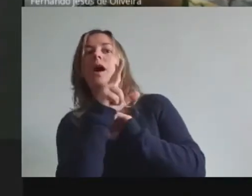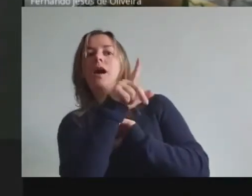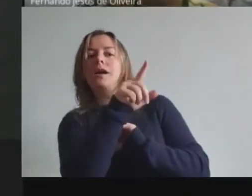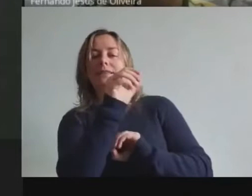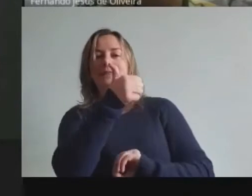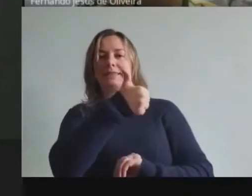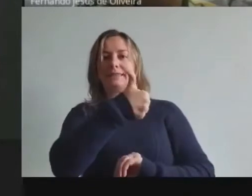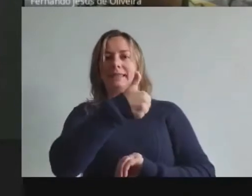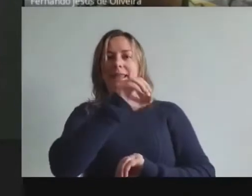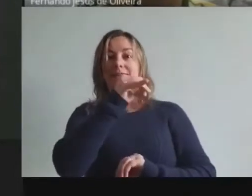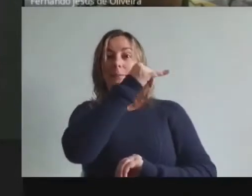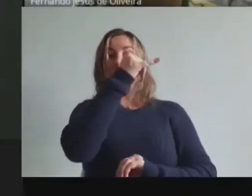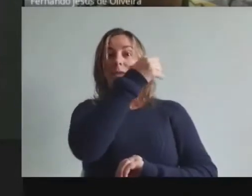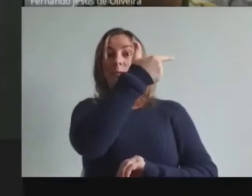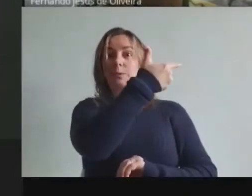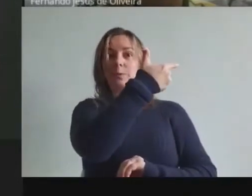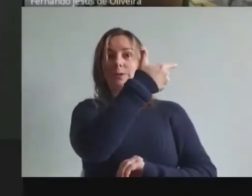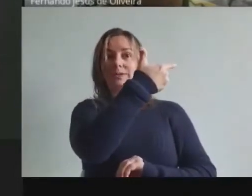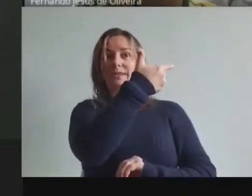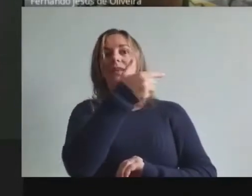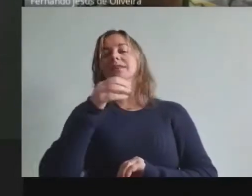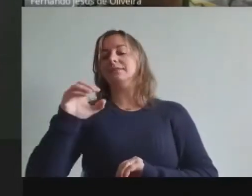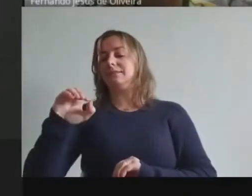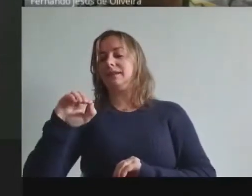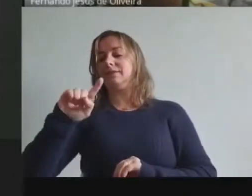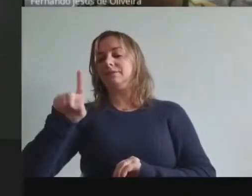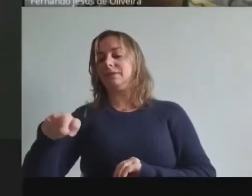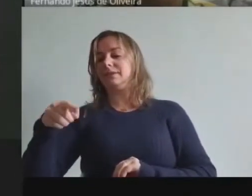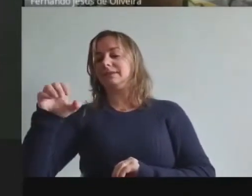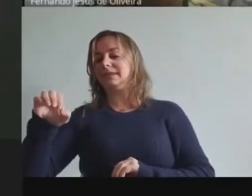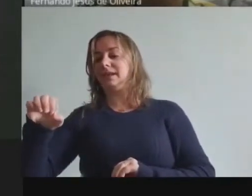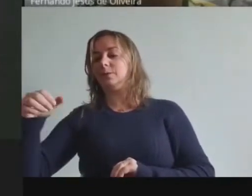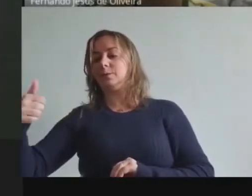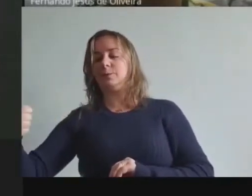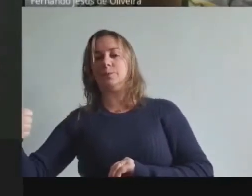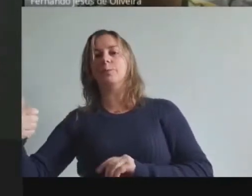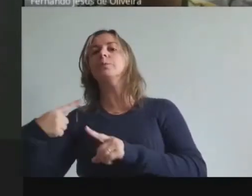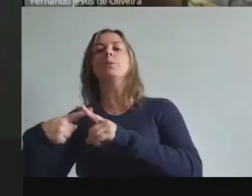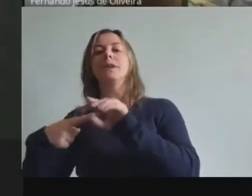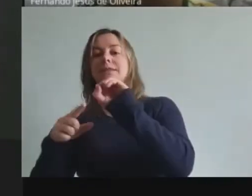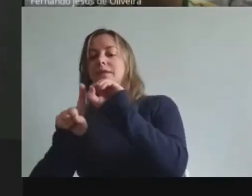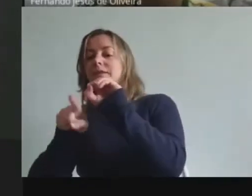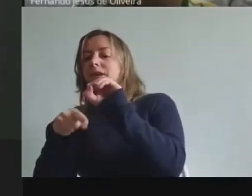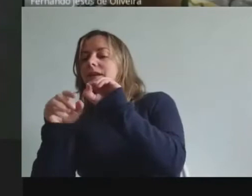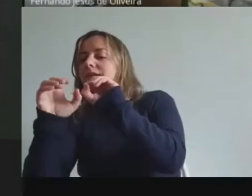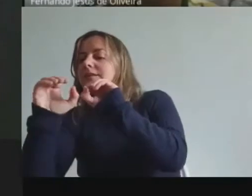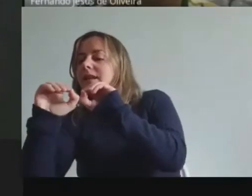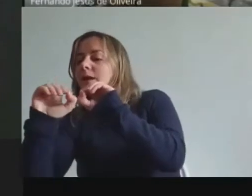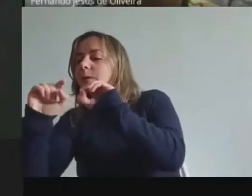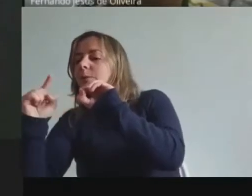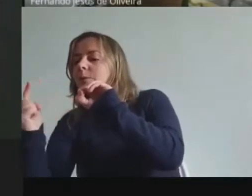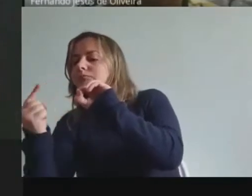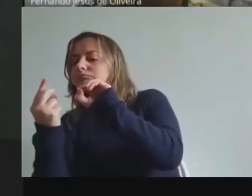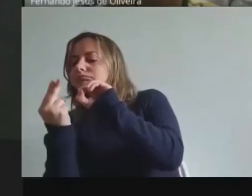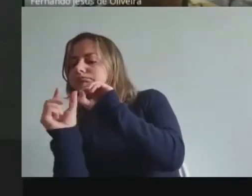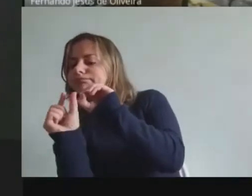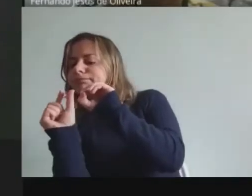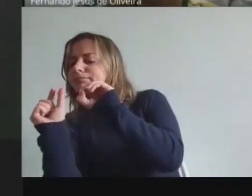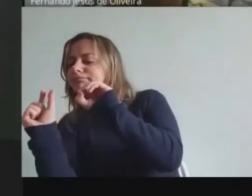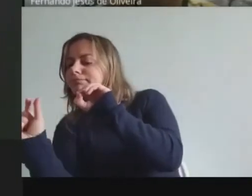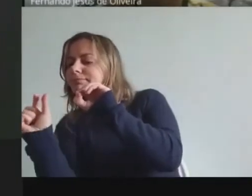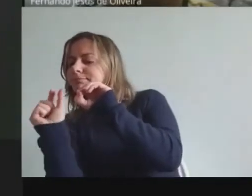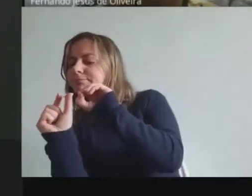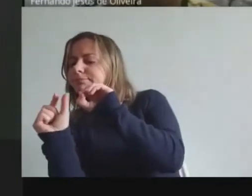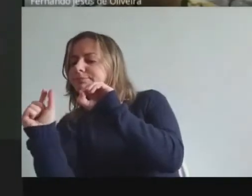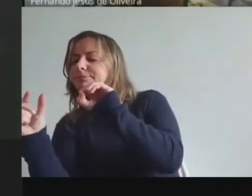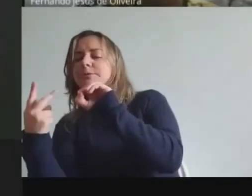né? Que seria duas casas depois da vírgula. Menos 2, duas casas depois da vírgula. 10 elevado a menos 3